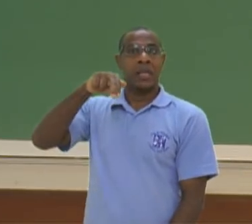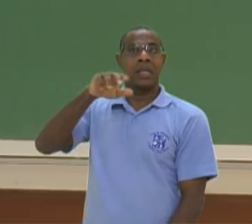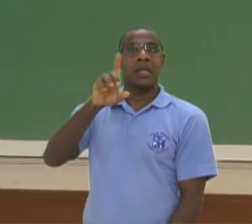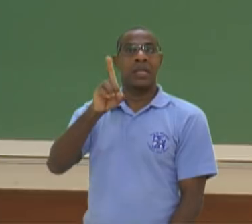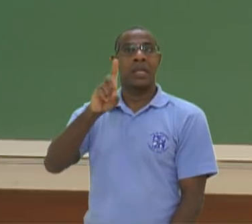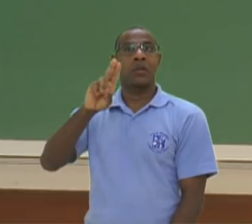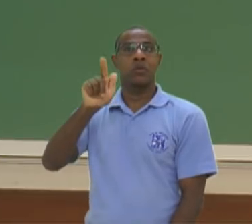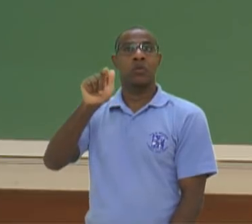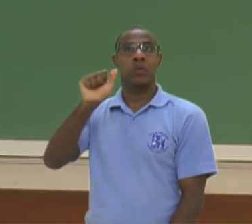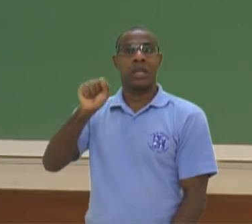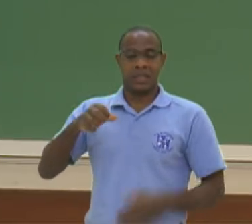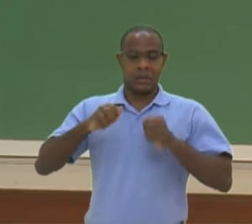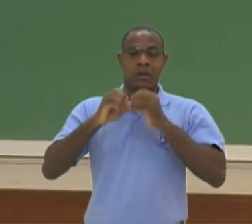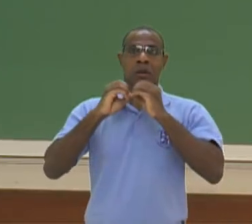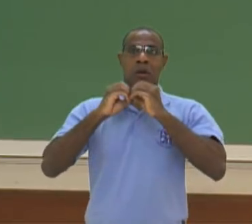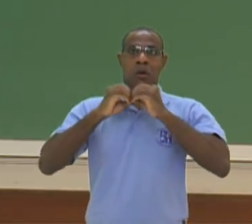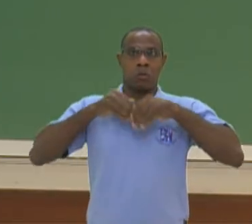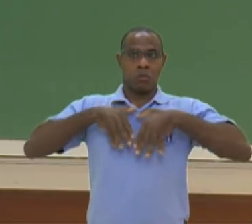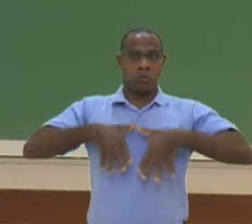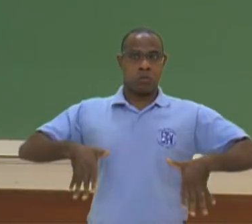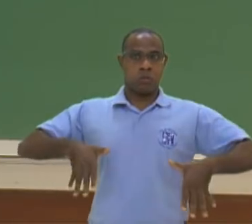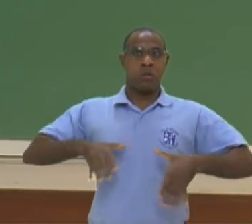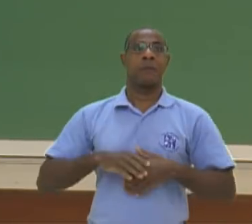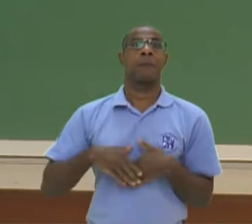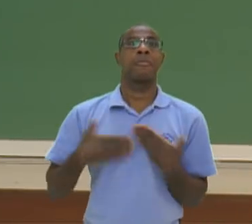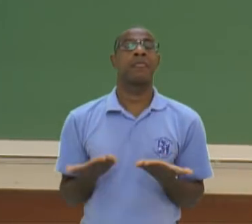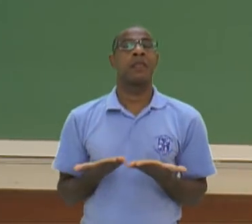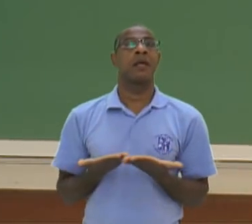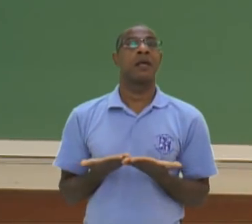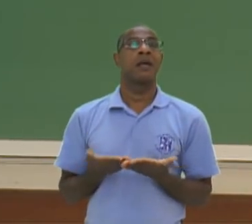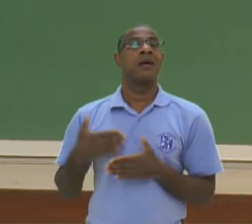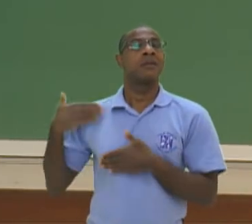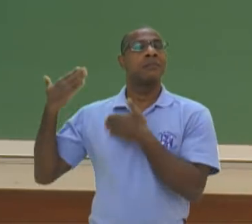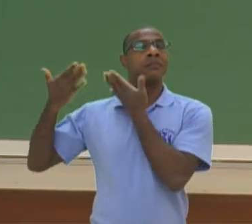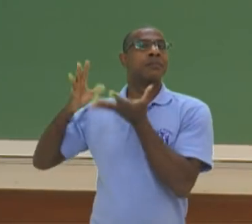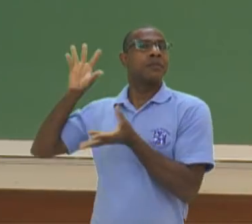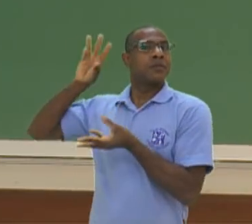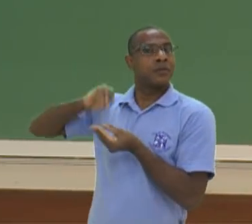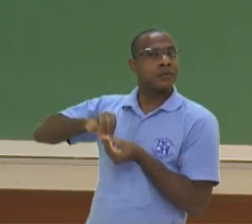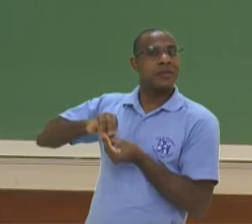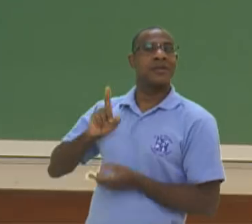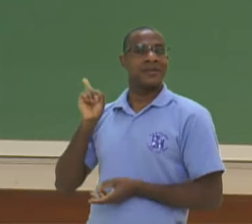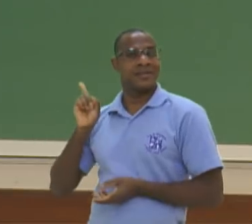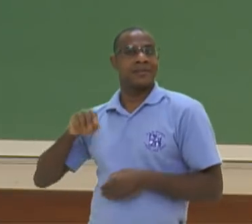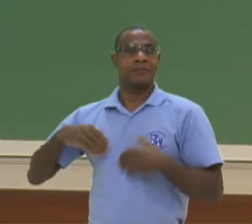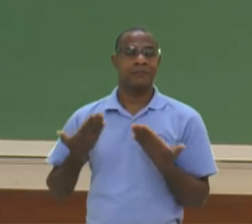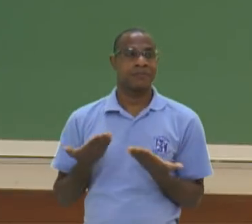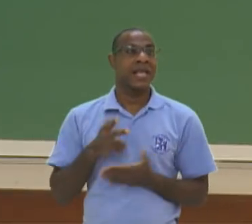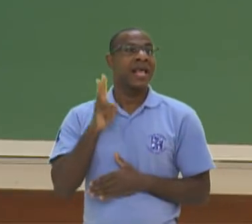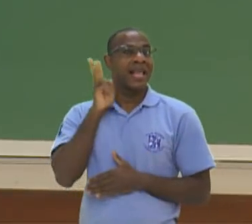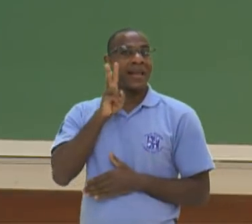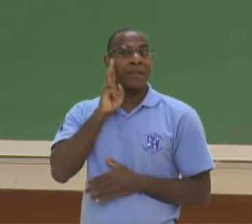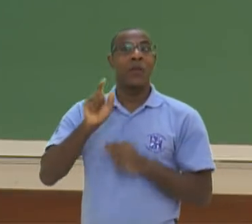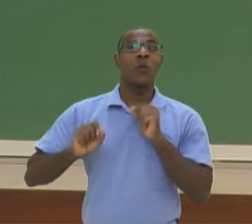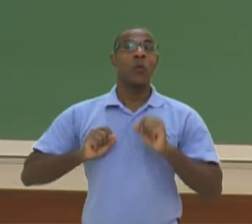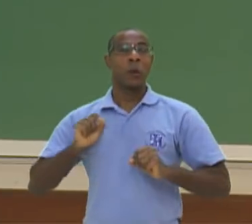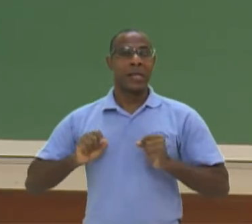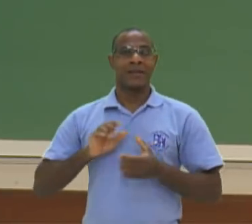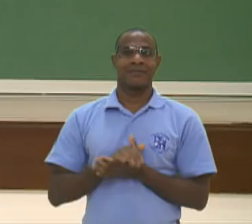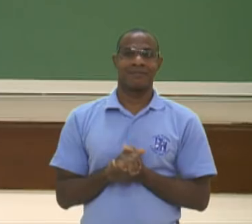Começando nesta aula de hoje. Então, só retomando algumas coisas aqui, lembrando